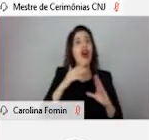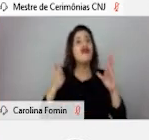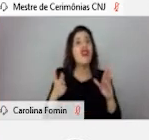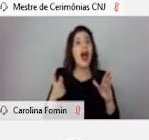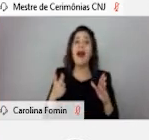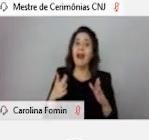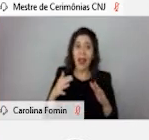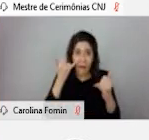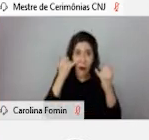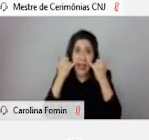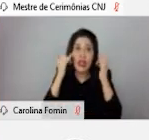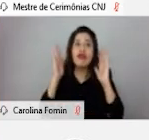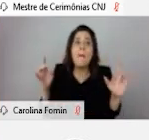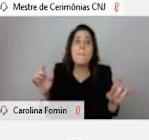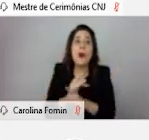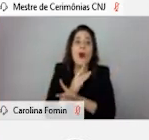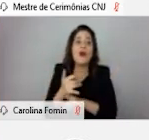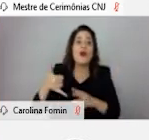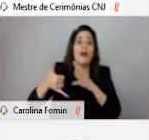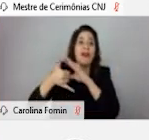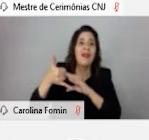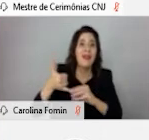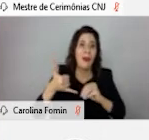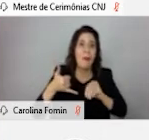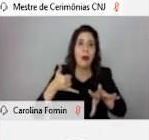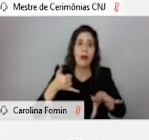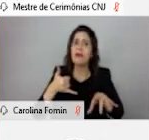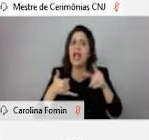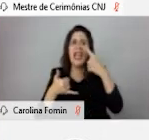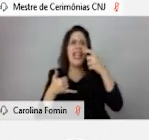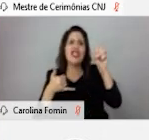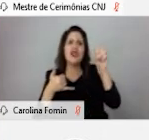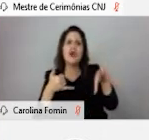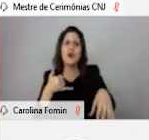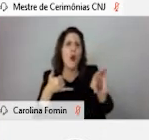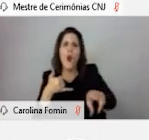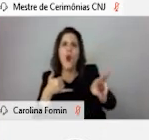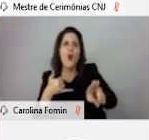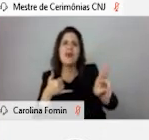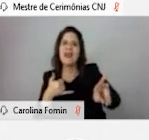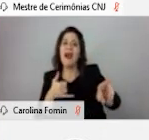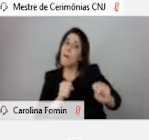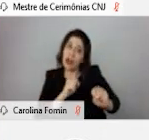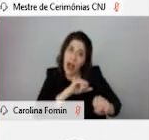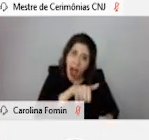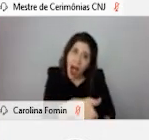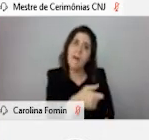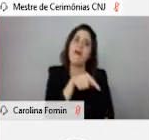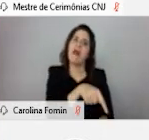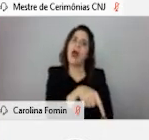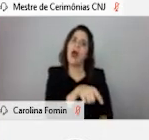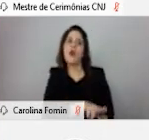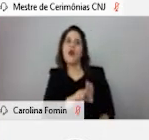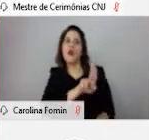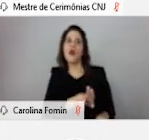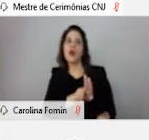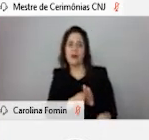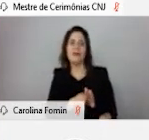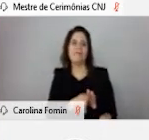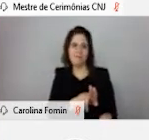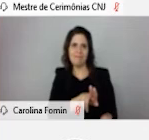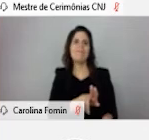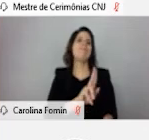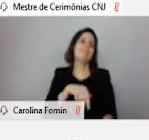meio ambiente de uma maneira completamente inútil, entre aspas, a gente descarta, e aqui ela pode ser analisada. E você pode ter ideias utilizando, de novo, o algoritmo